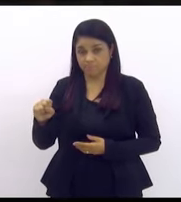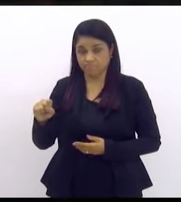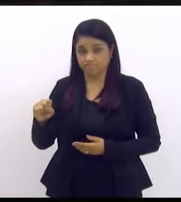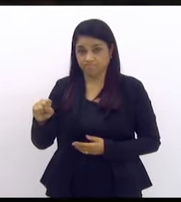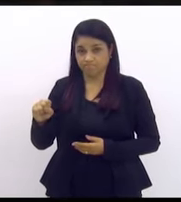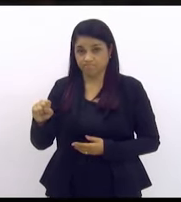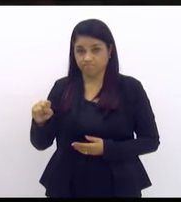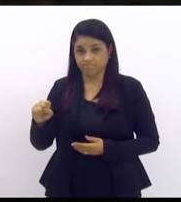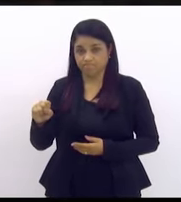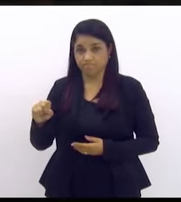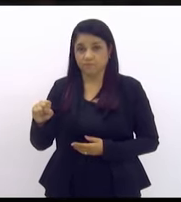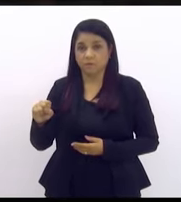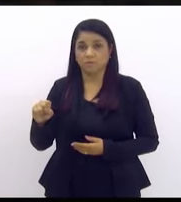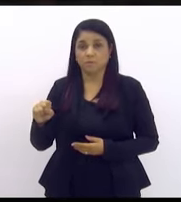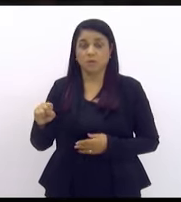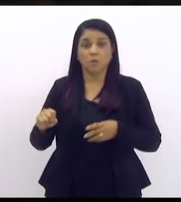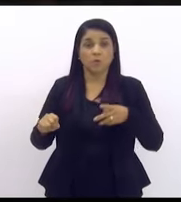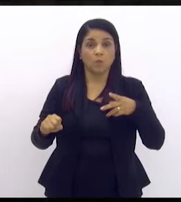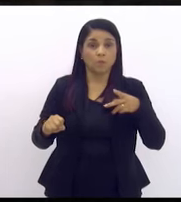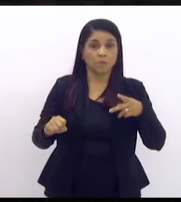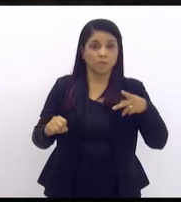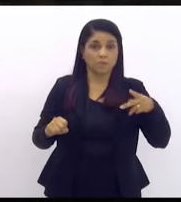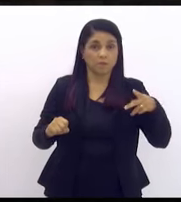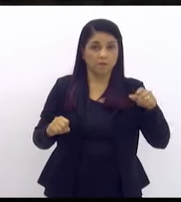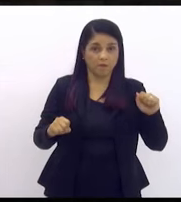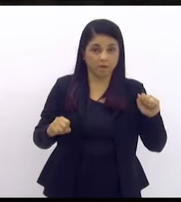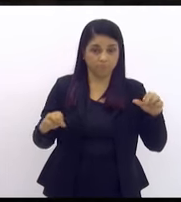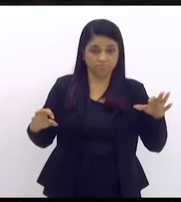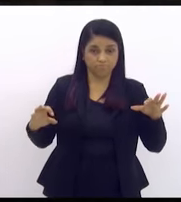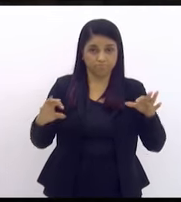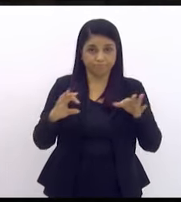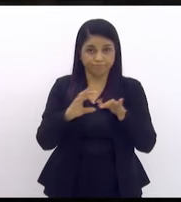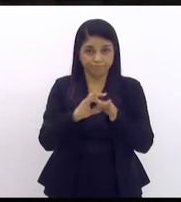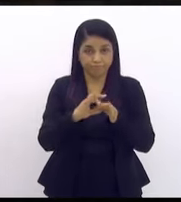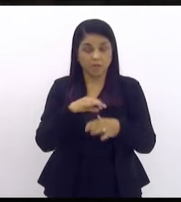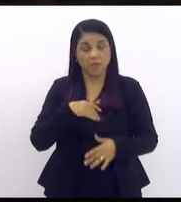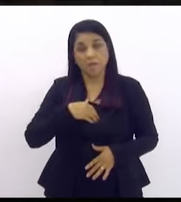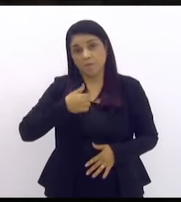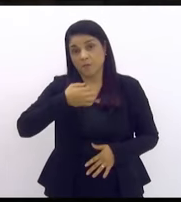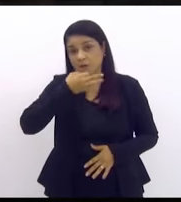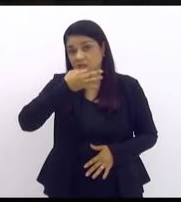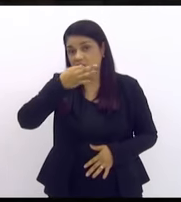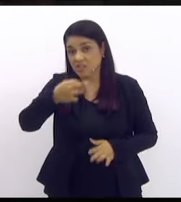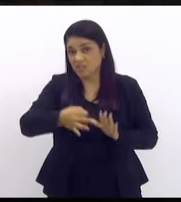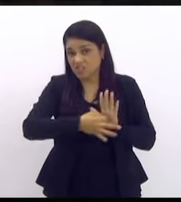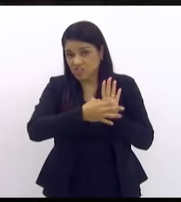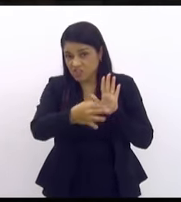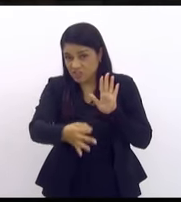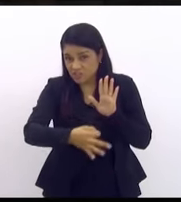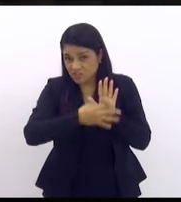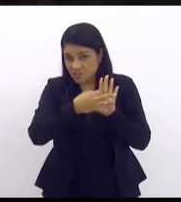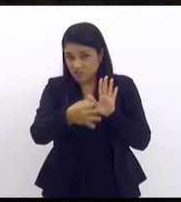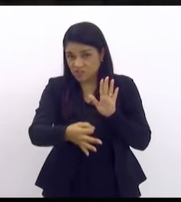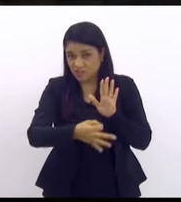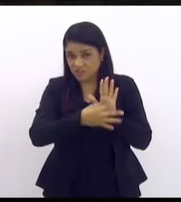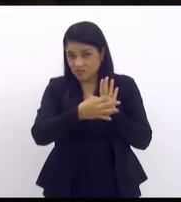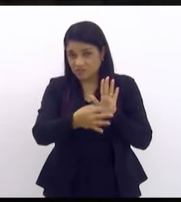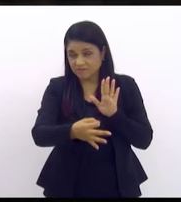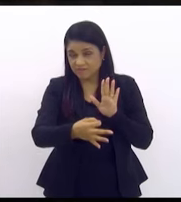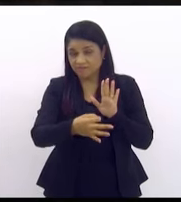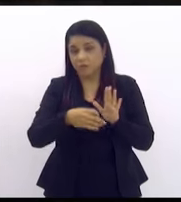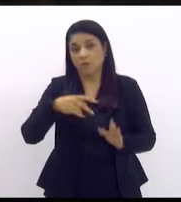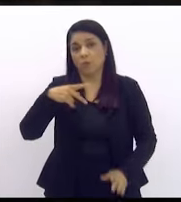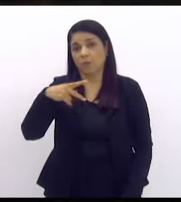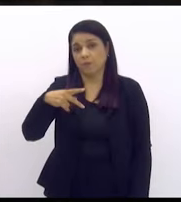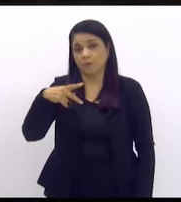concomitantemente com o PPA. Então, a primeira crítica que eu faço ao